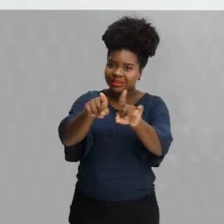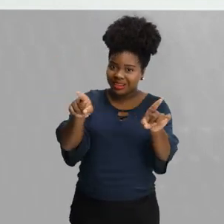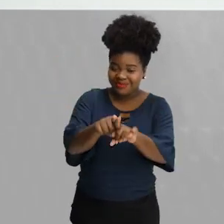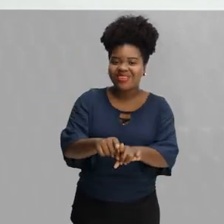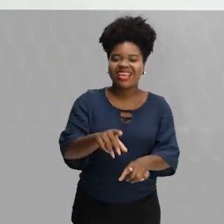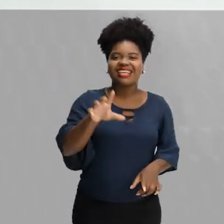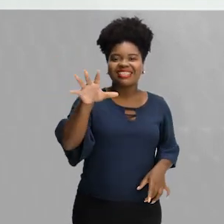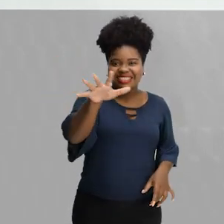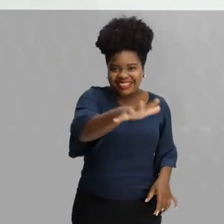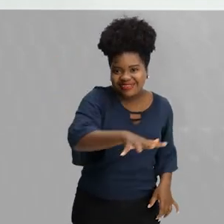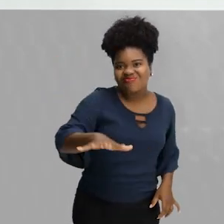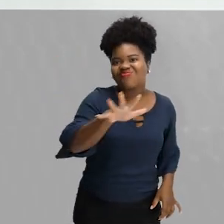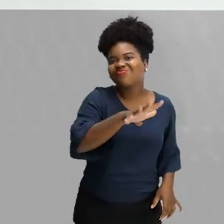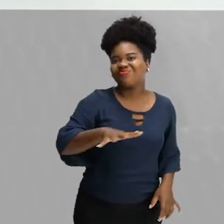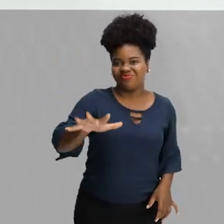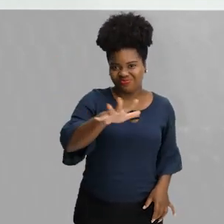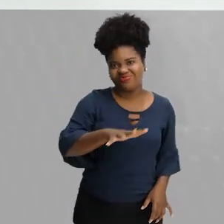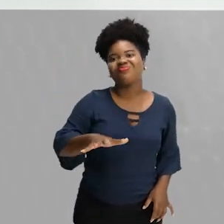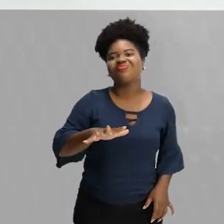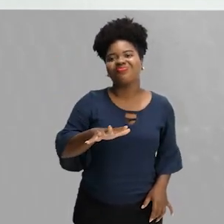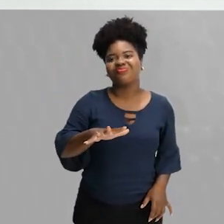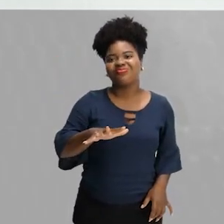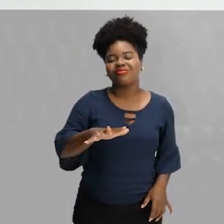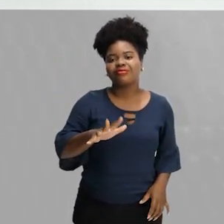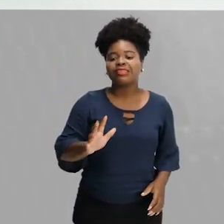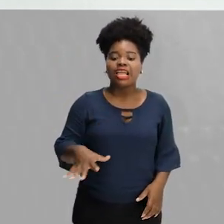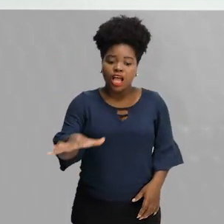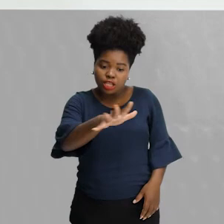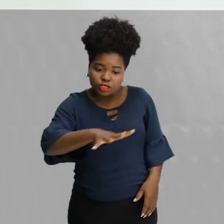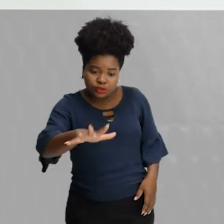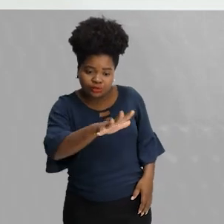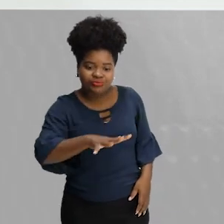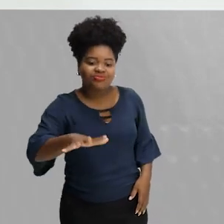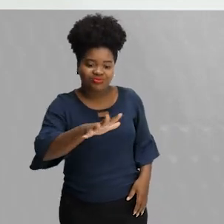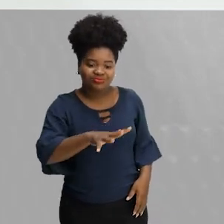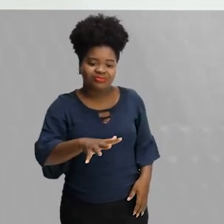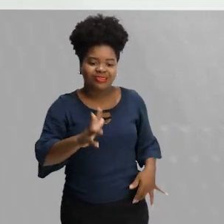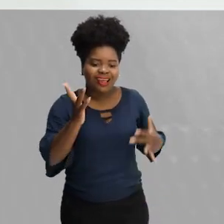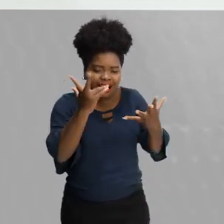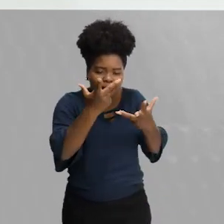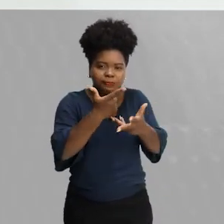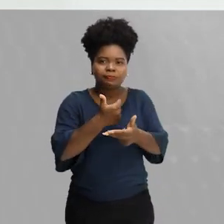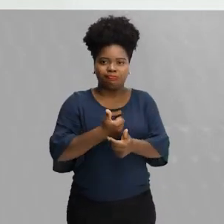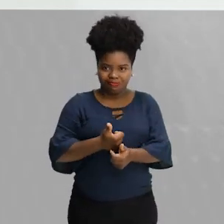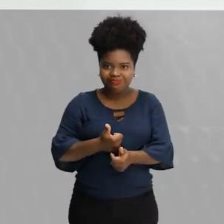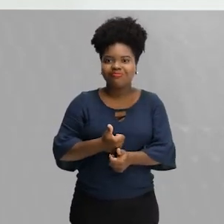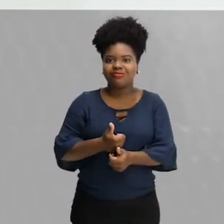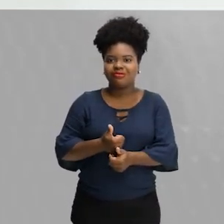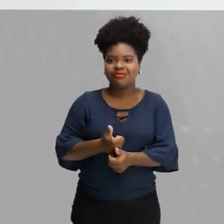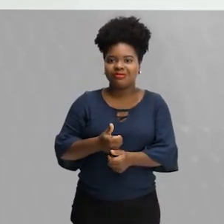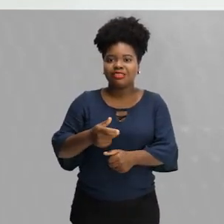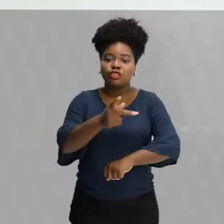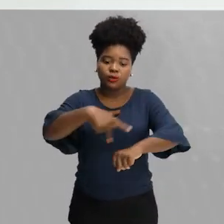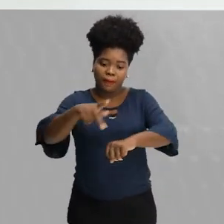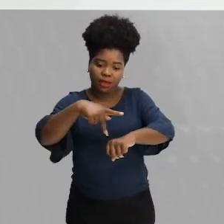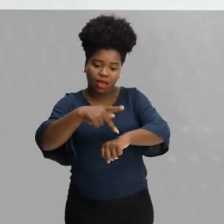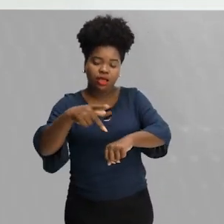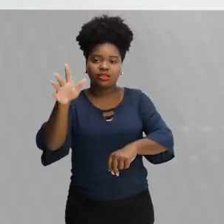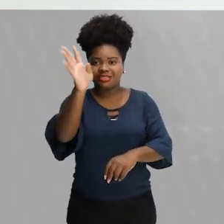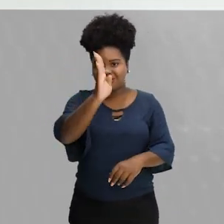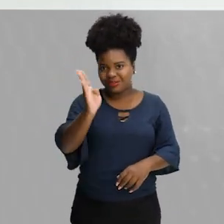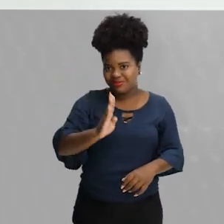já sabe disso, né? O Brasil é cultualmente chamado de país-continente. A proporção de vários estados brasileiros